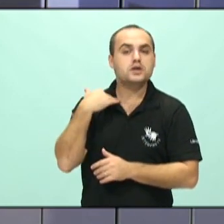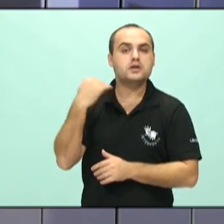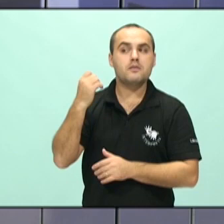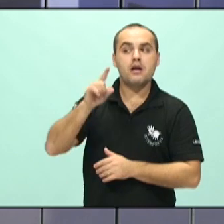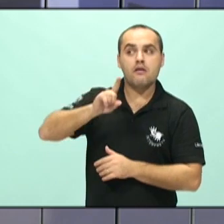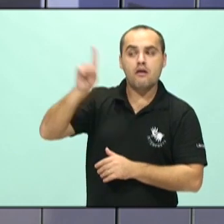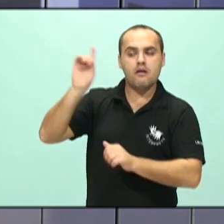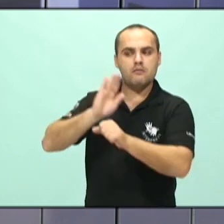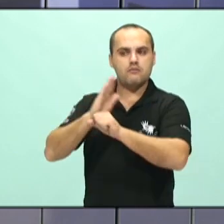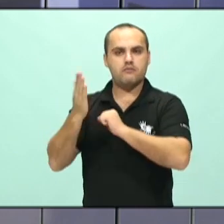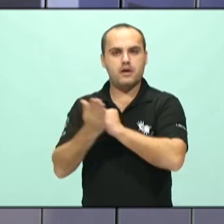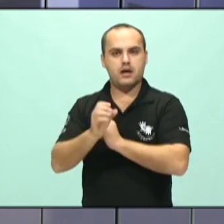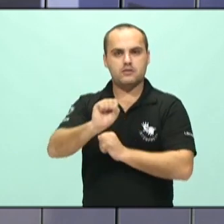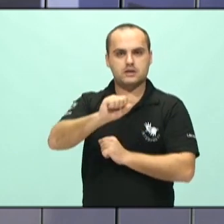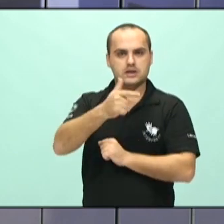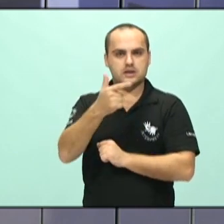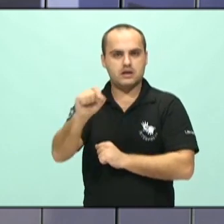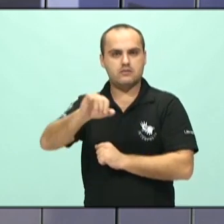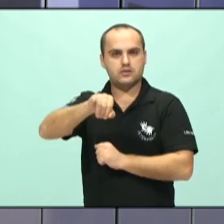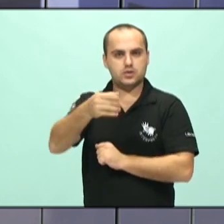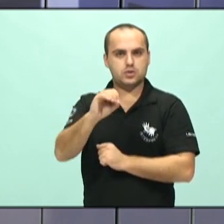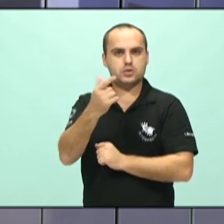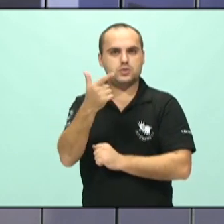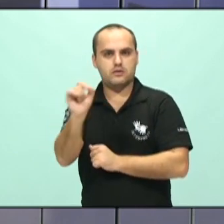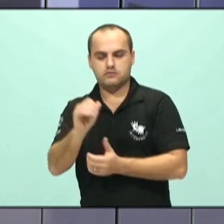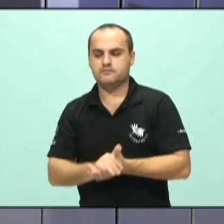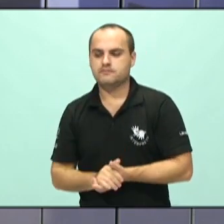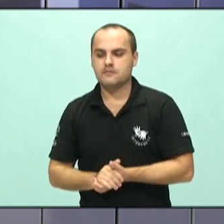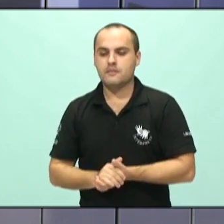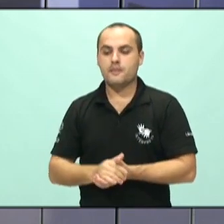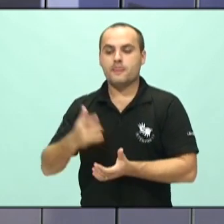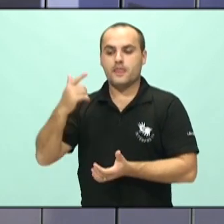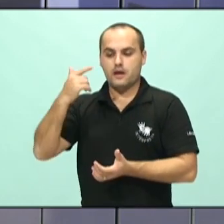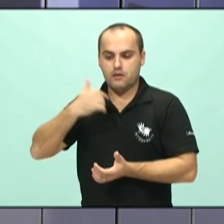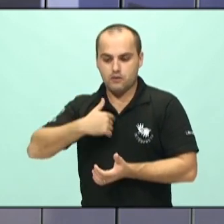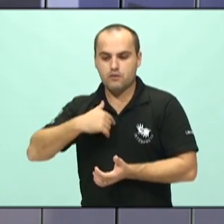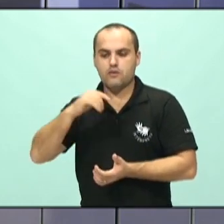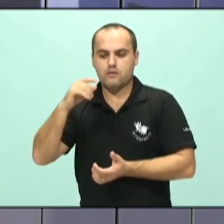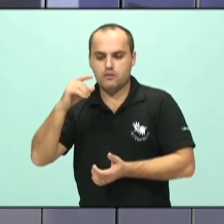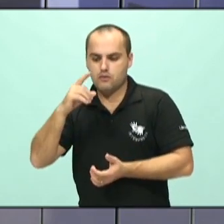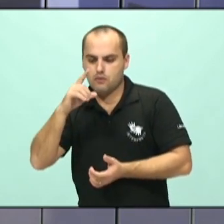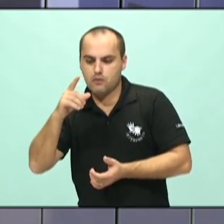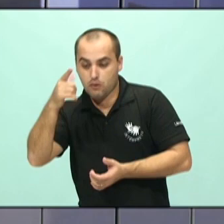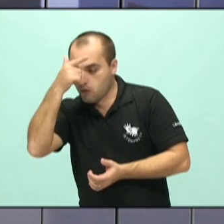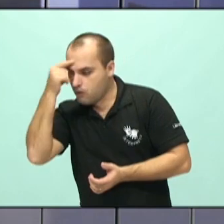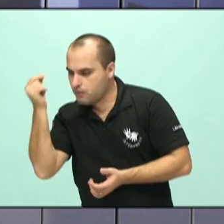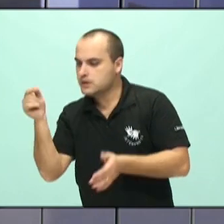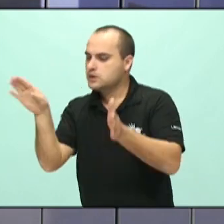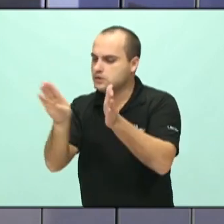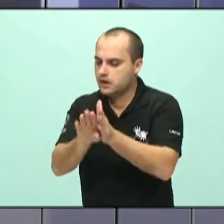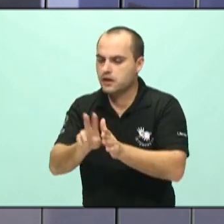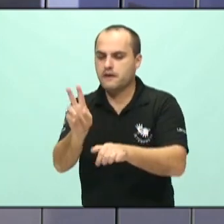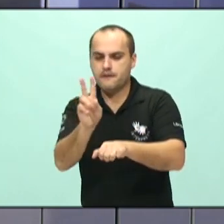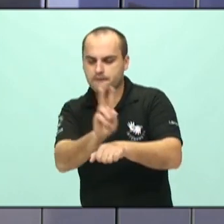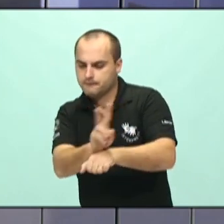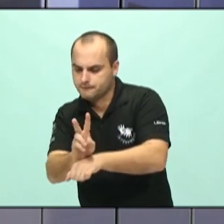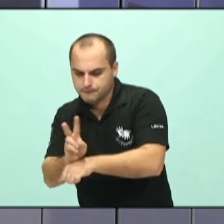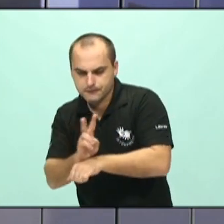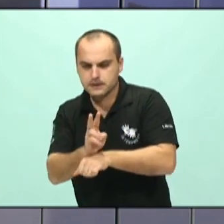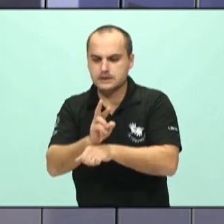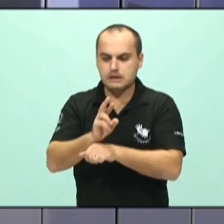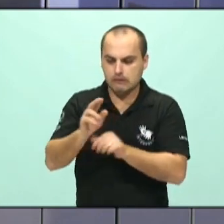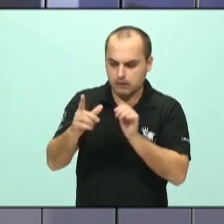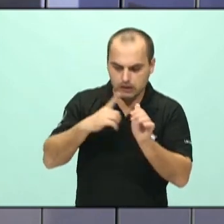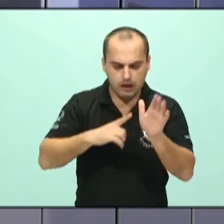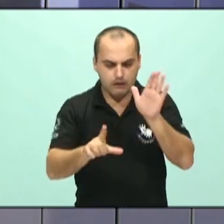com um problema aqui, coisa e tal. O que o Rubens vem? Ele vem aqui, ele vai ver a lei, ver se tem lei, se não tem lei, ele vai criar uma, isso tudo demanda